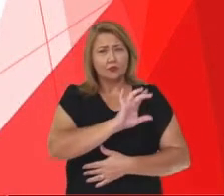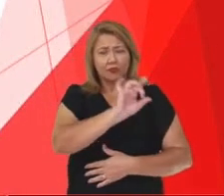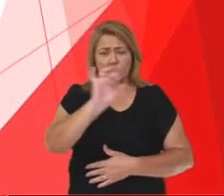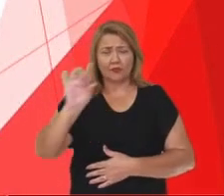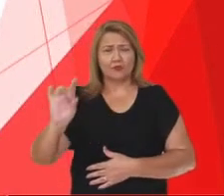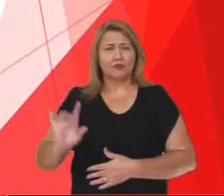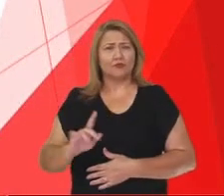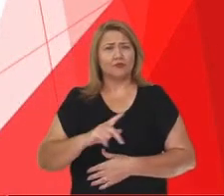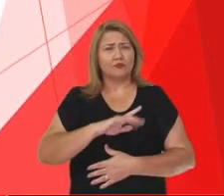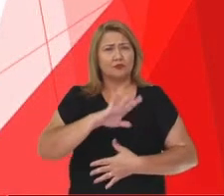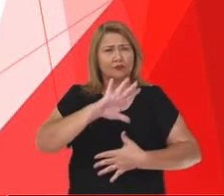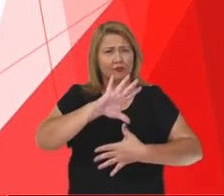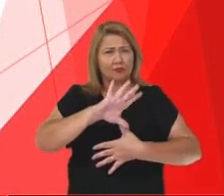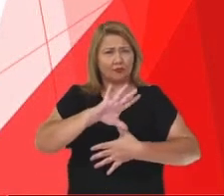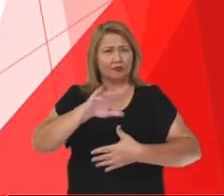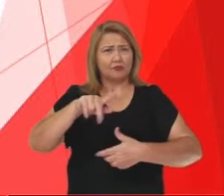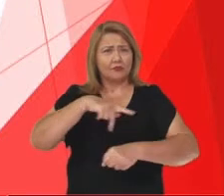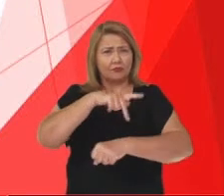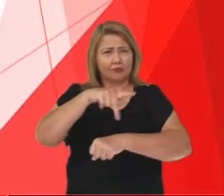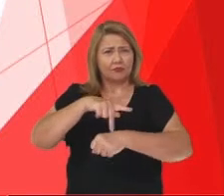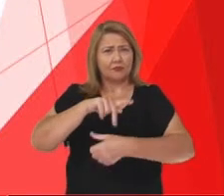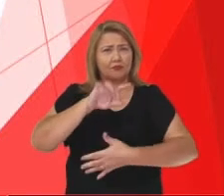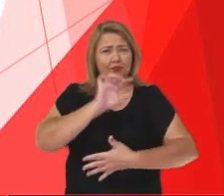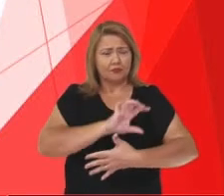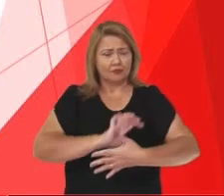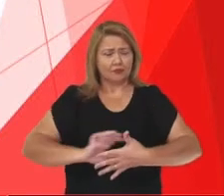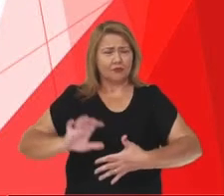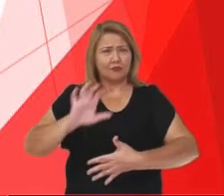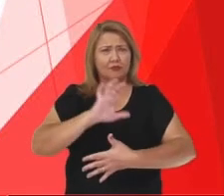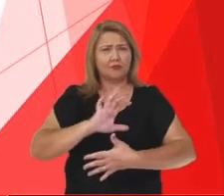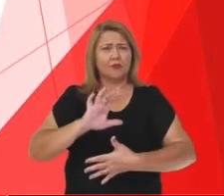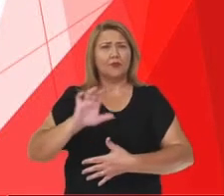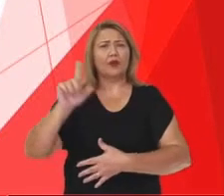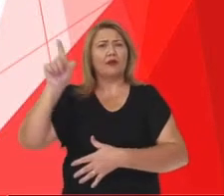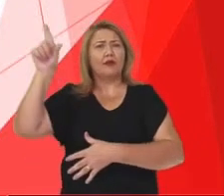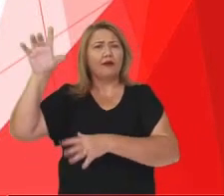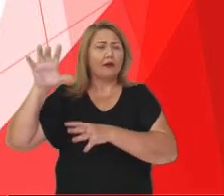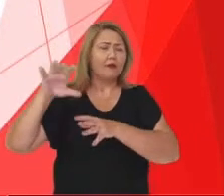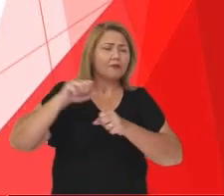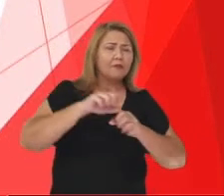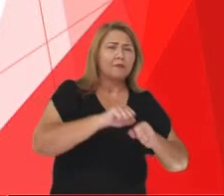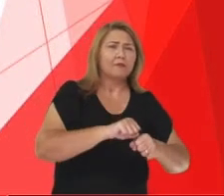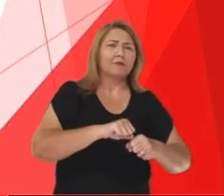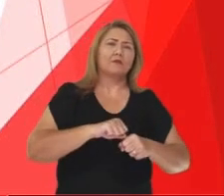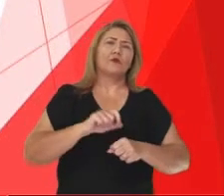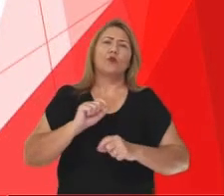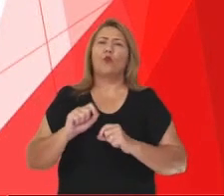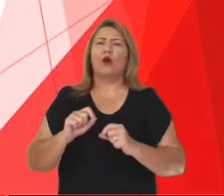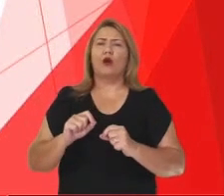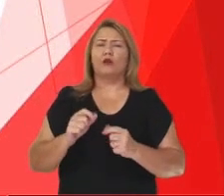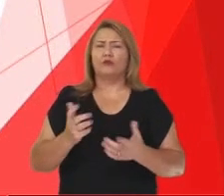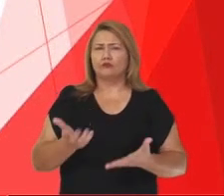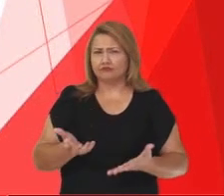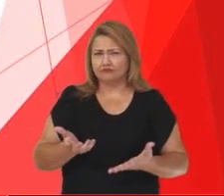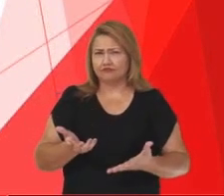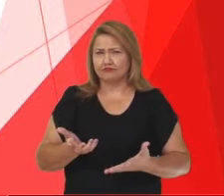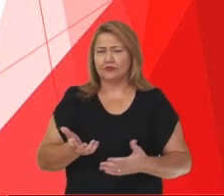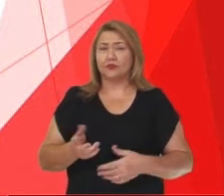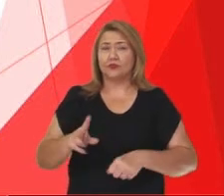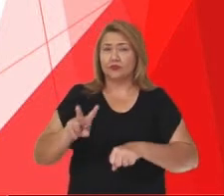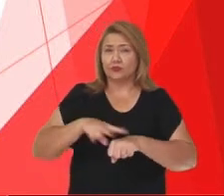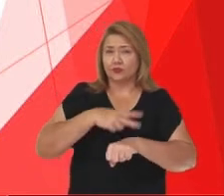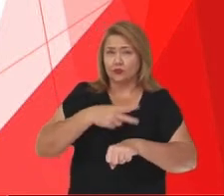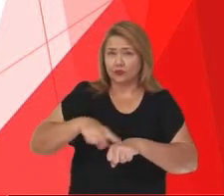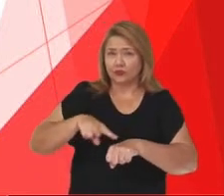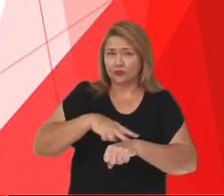da América, ou seja, por qual nação cada país da América foi colonizado. Os países que estão em